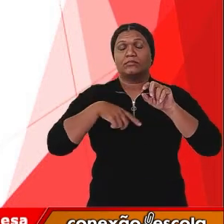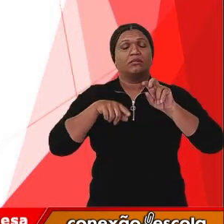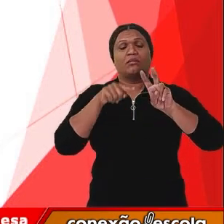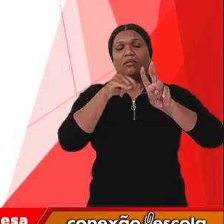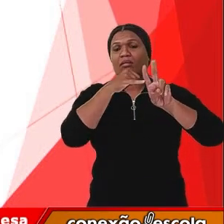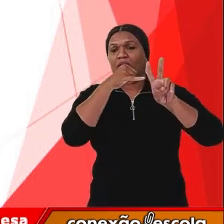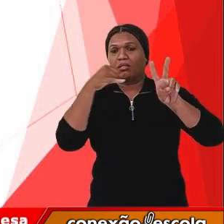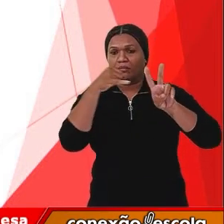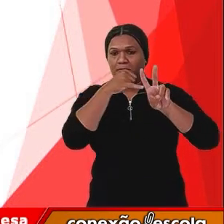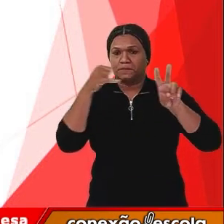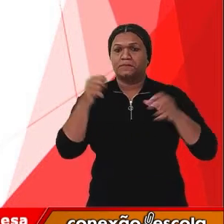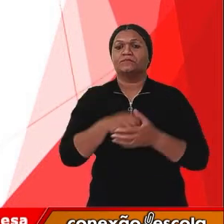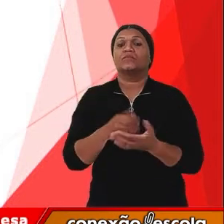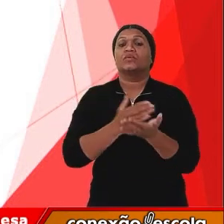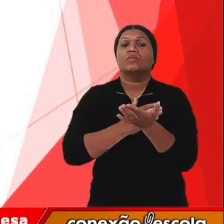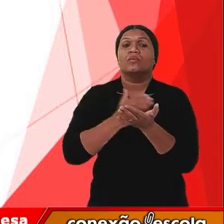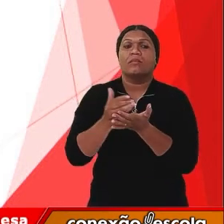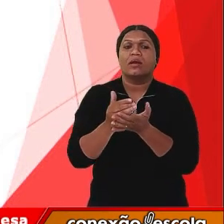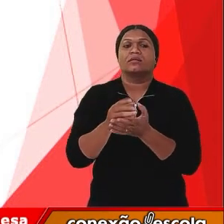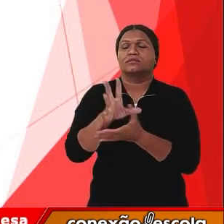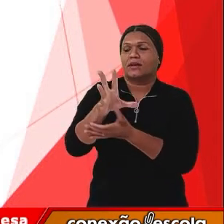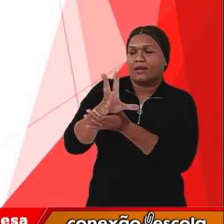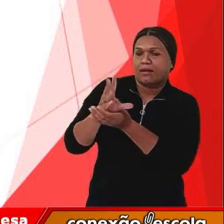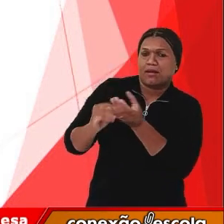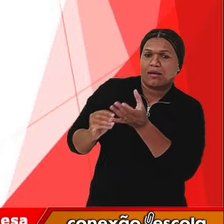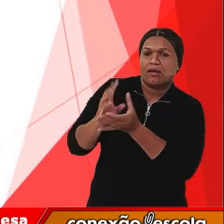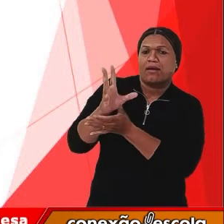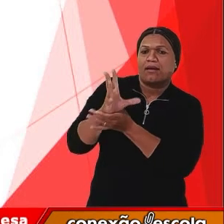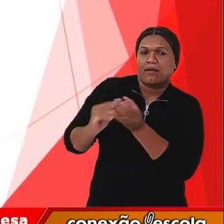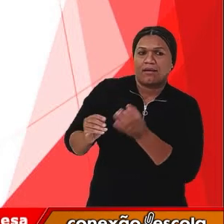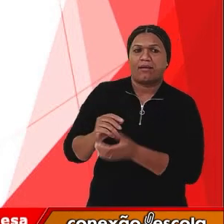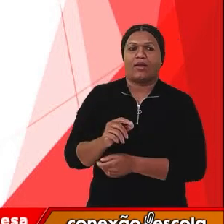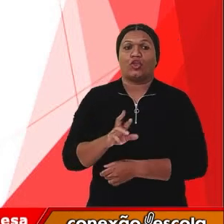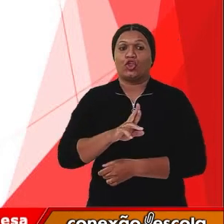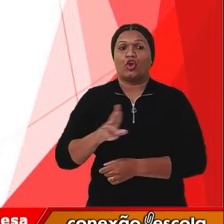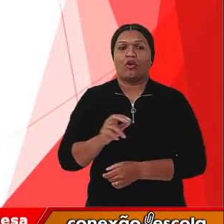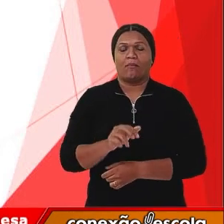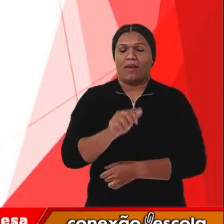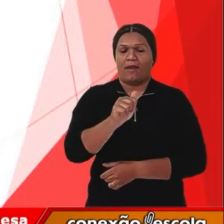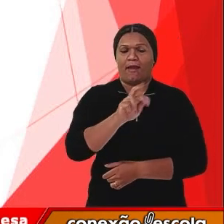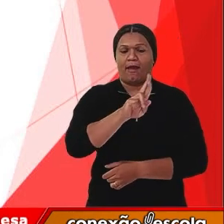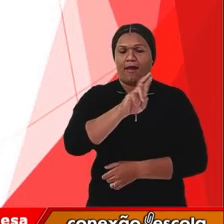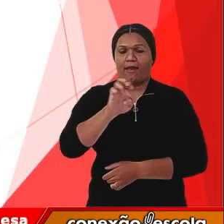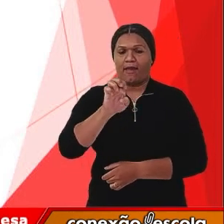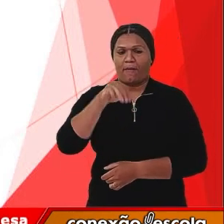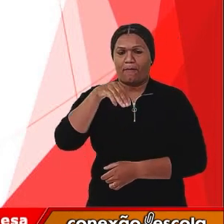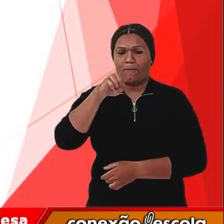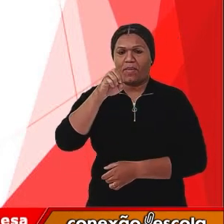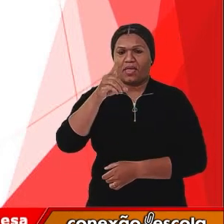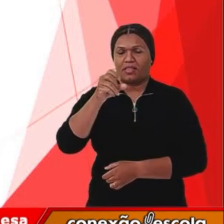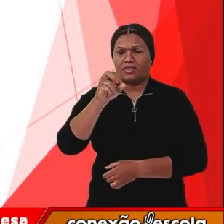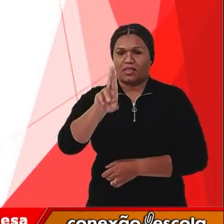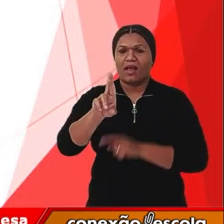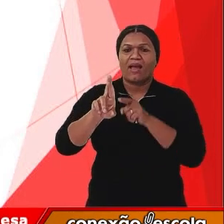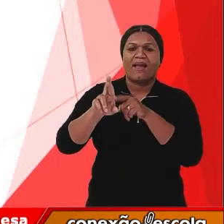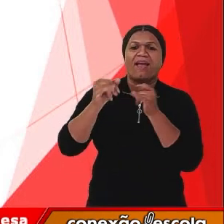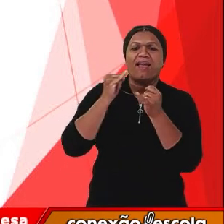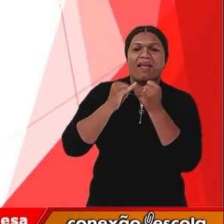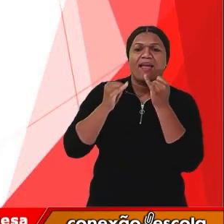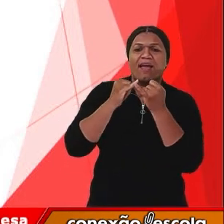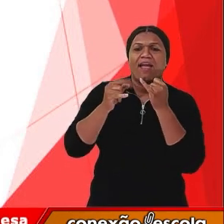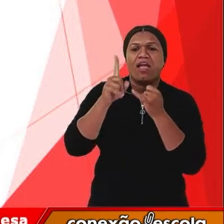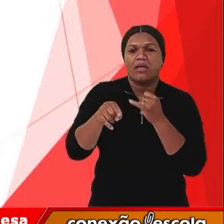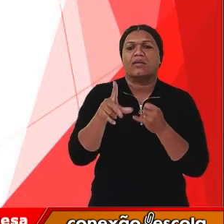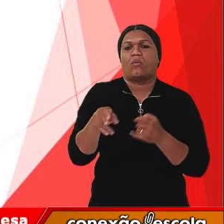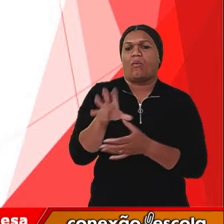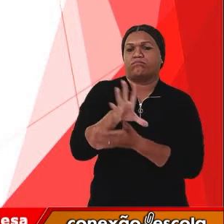começa a me arremeda arremedar é um sinônimo para imitar Observe que a informação